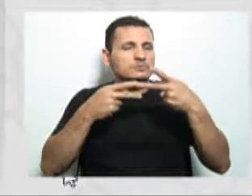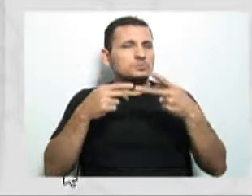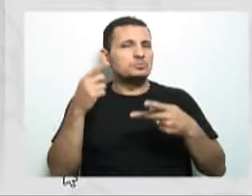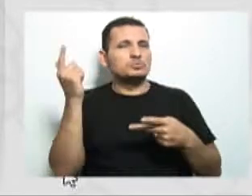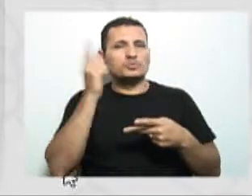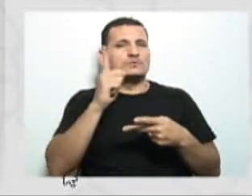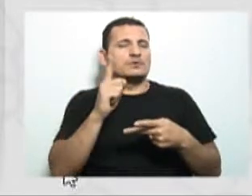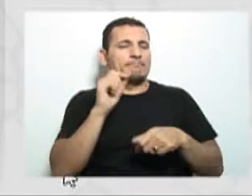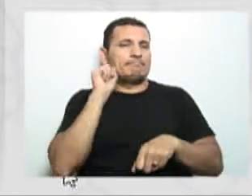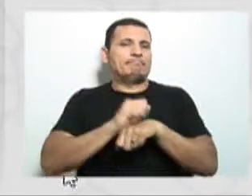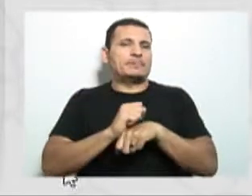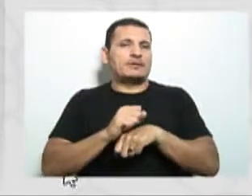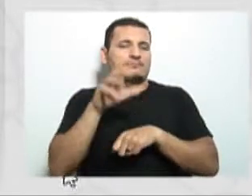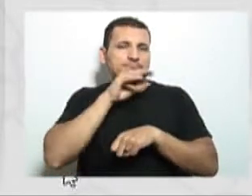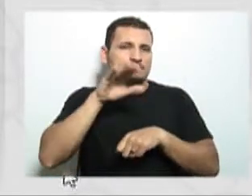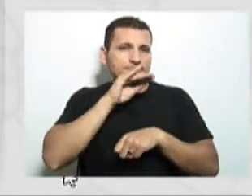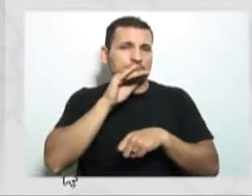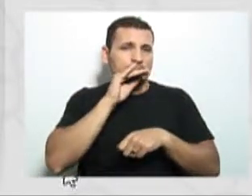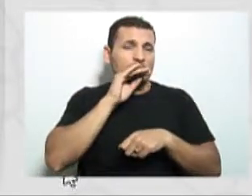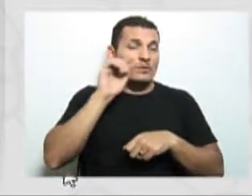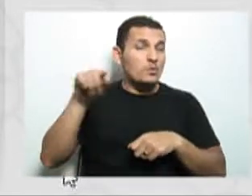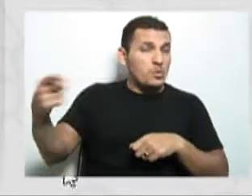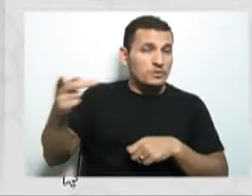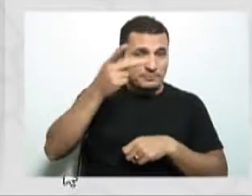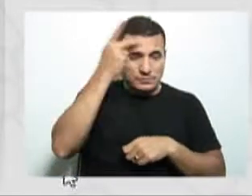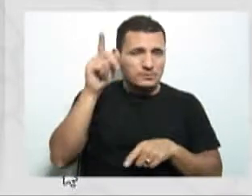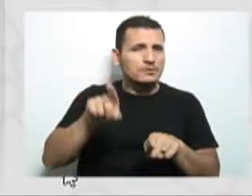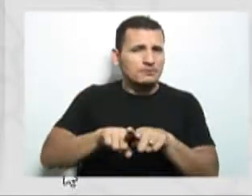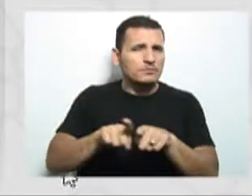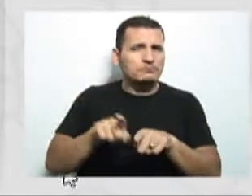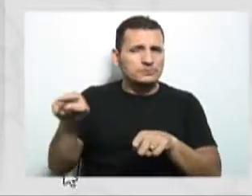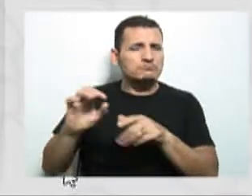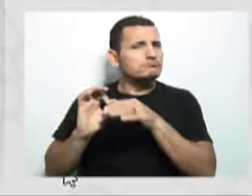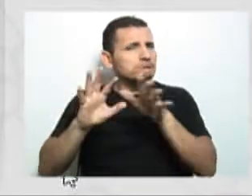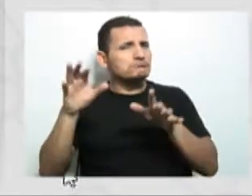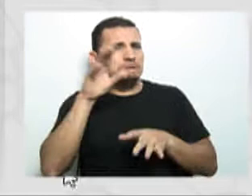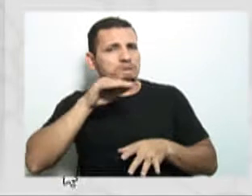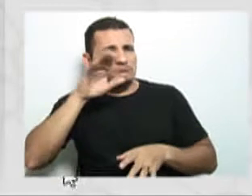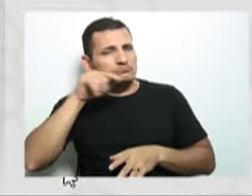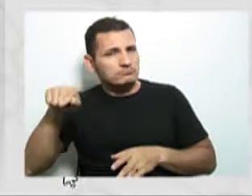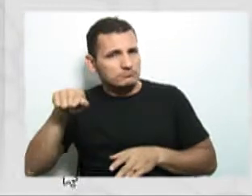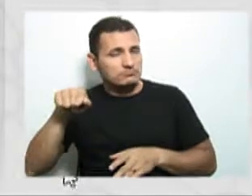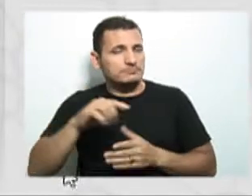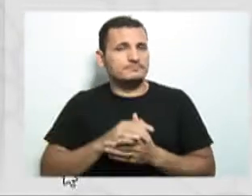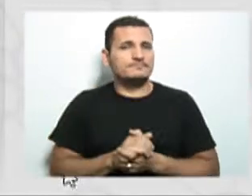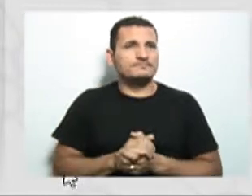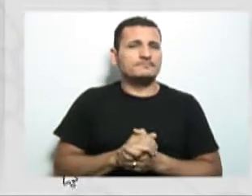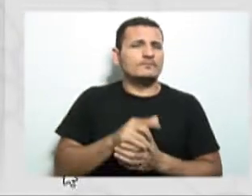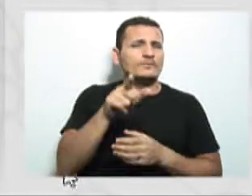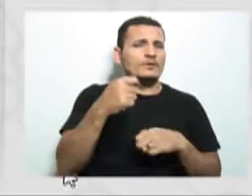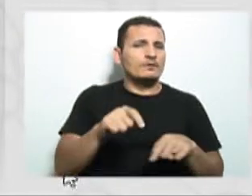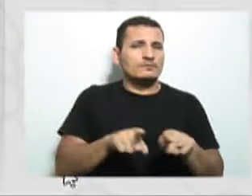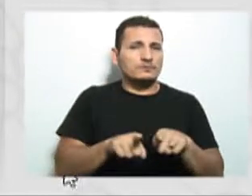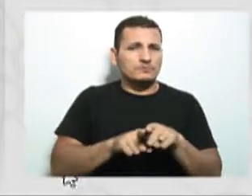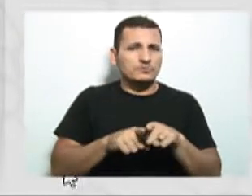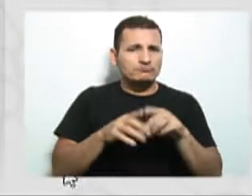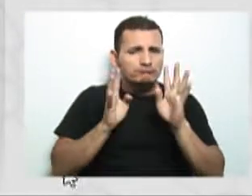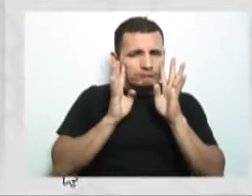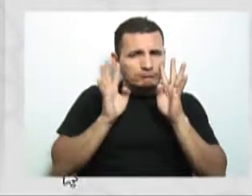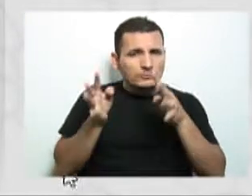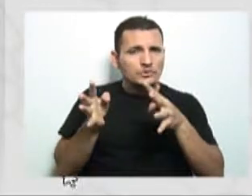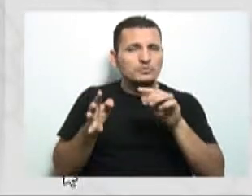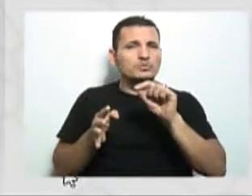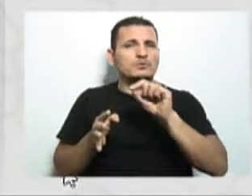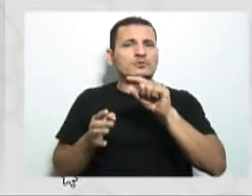realmente parar de falar e dá a opção da outra pessoa falar, por favor. Concentre-se no que o outro está dizendo.